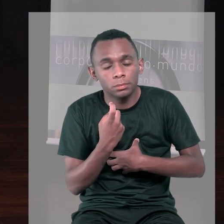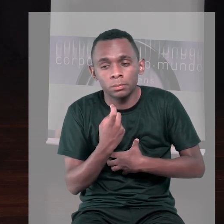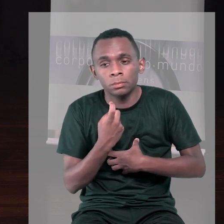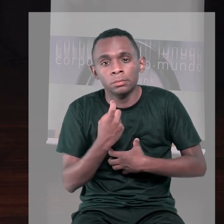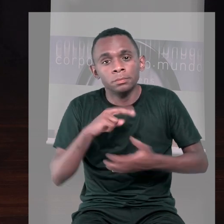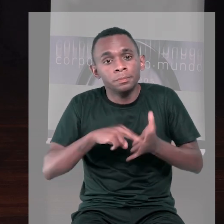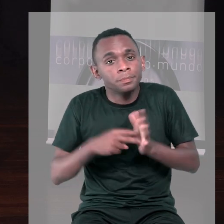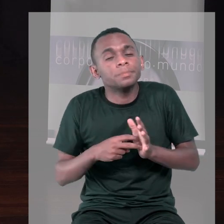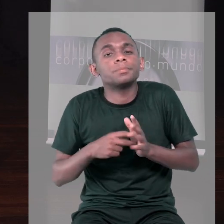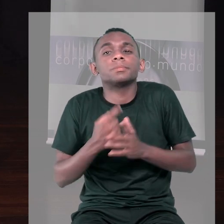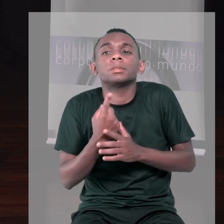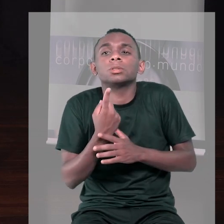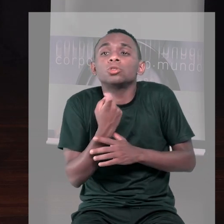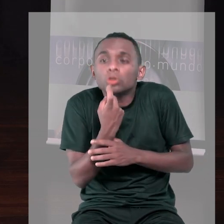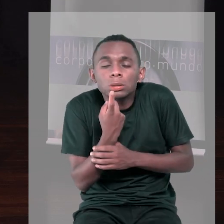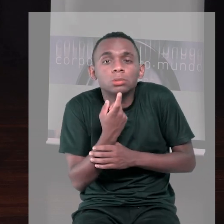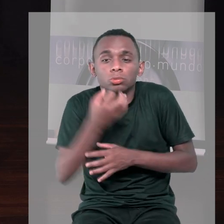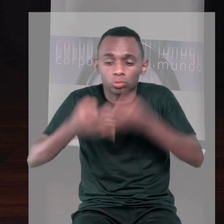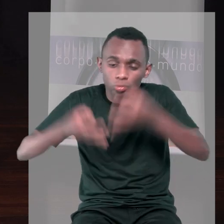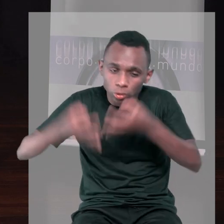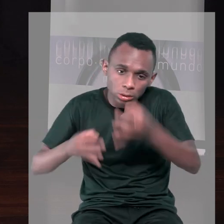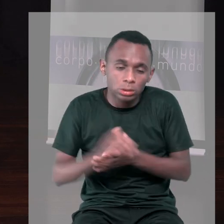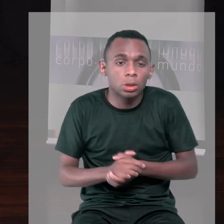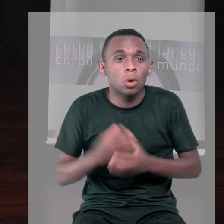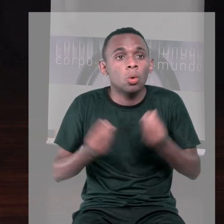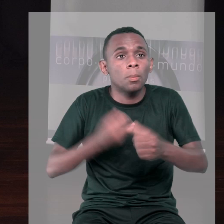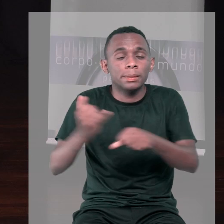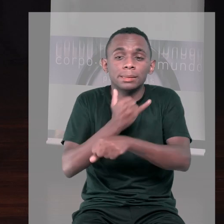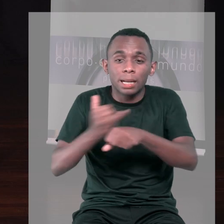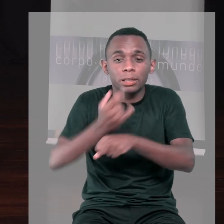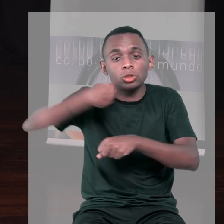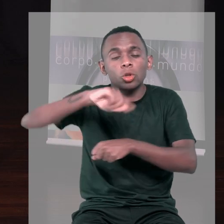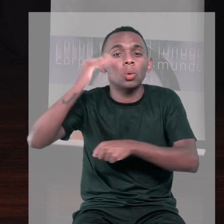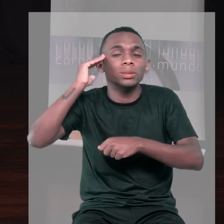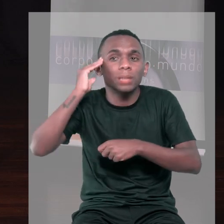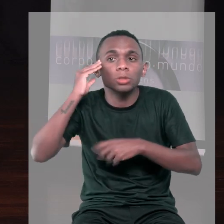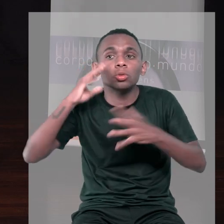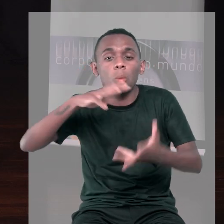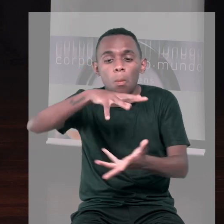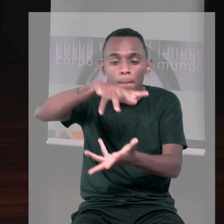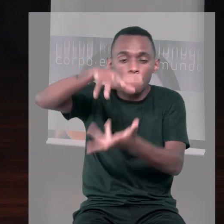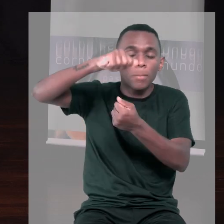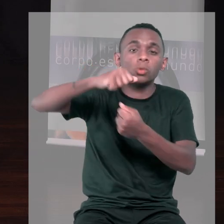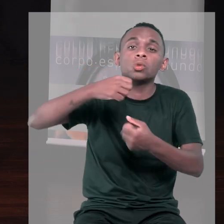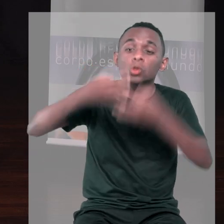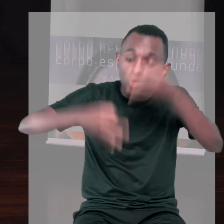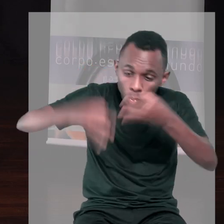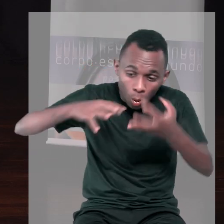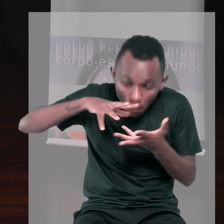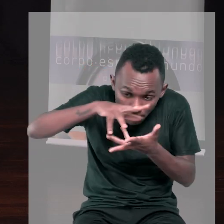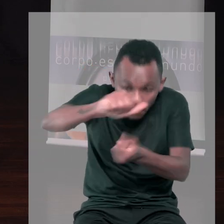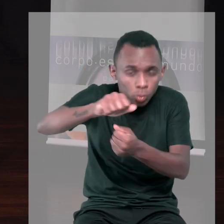depende da nossa presença em uma comunidade. Se vocês quiserem aprender isso de uma forma mais intuitiva, basta lembrar do nosso sentimento